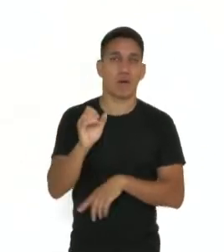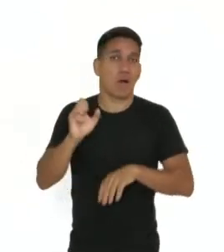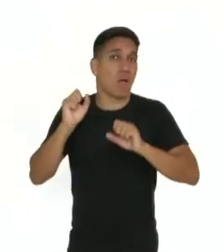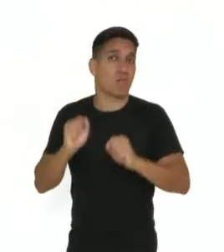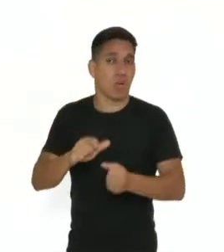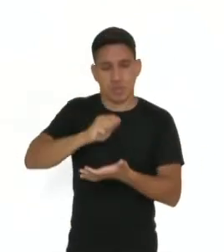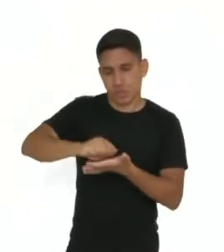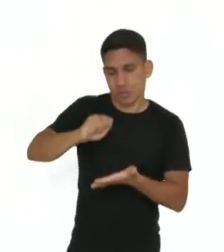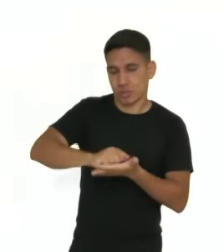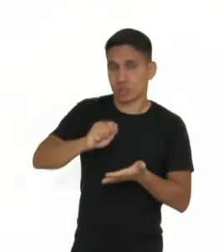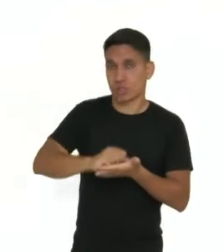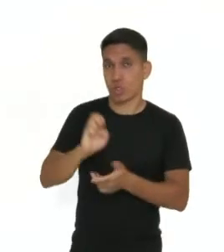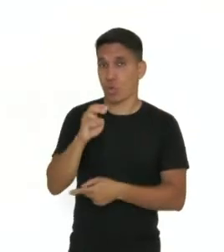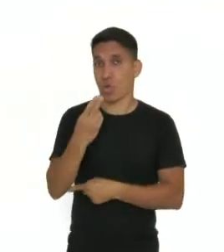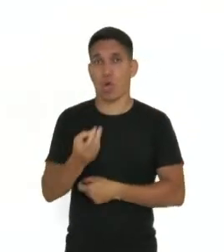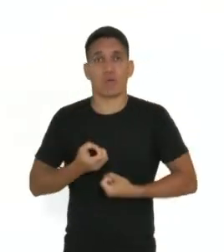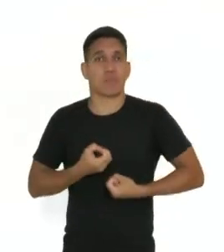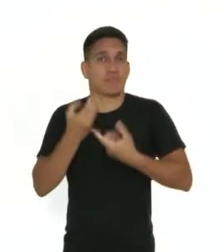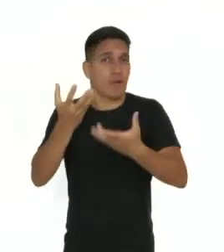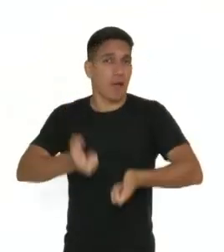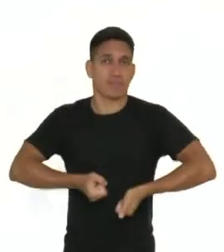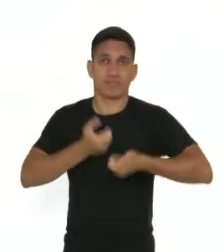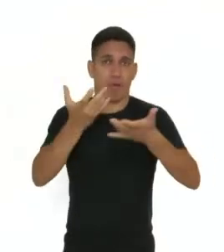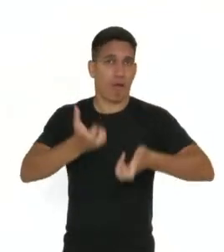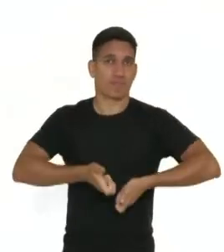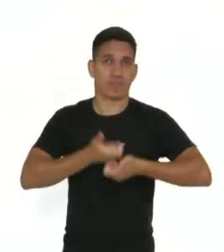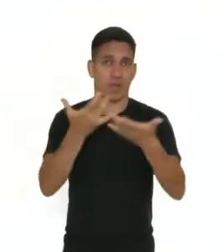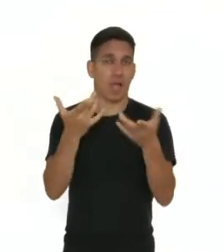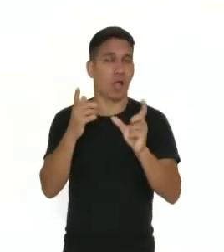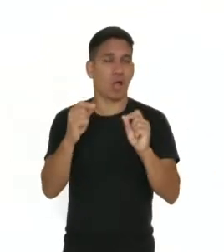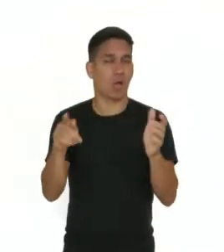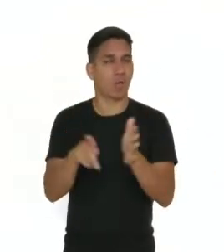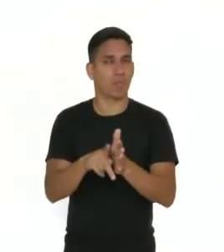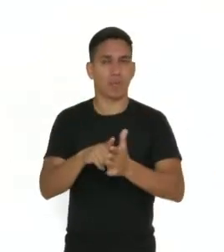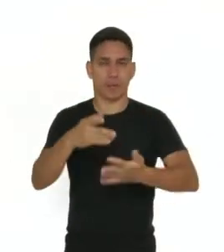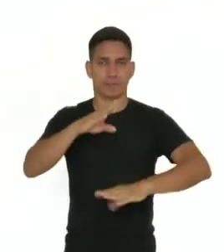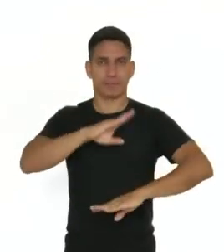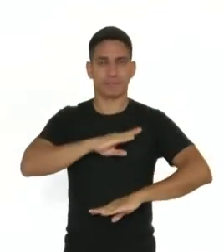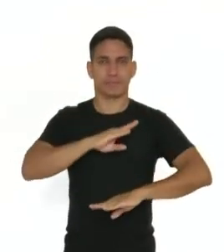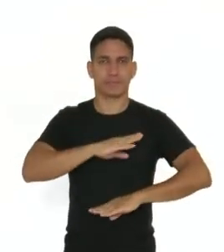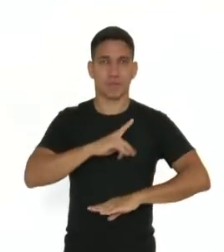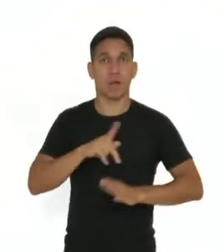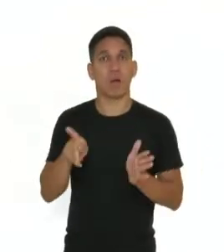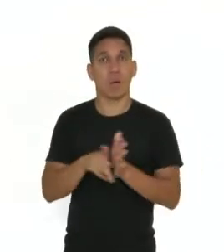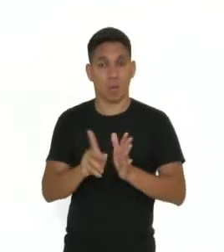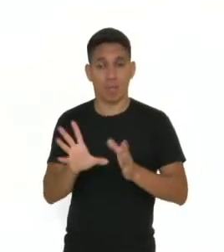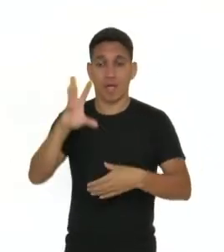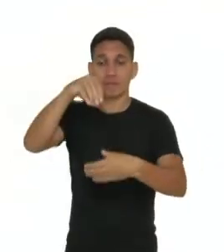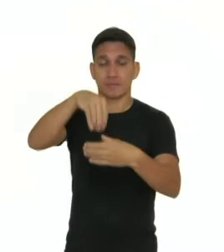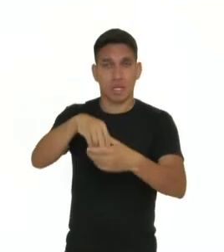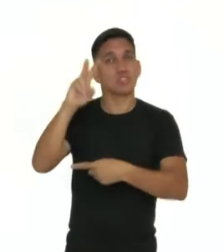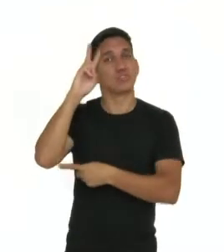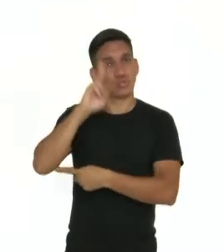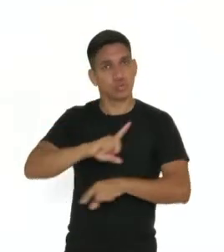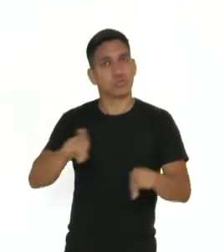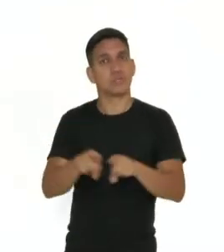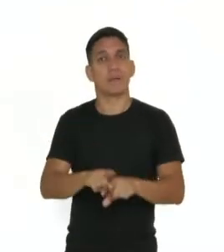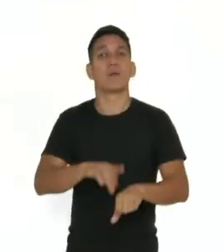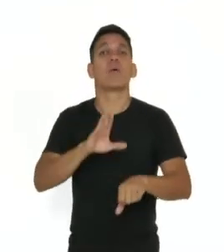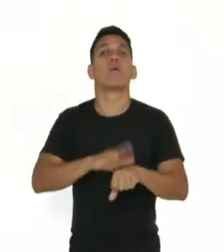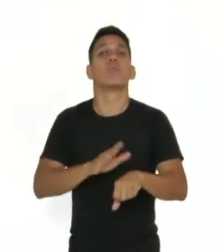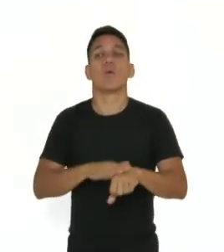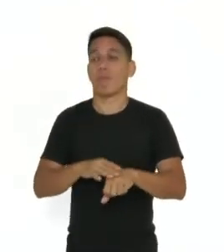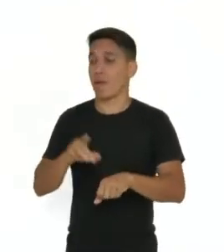por escrito ou oral, né? A contação do caos pode fazer parte então da história, né? Ao ser ele também